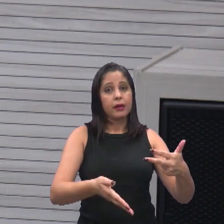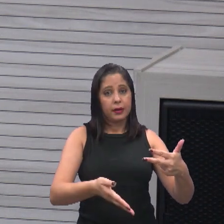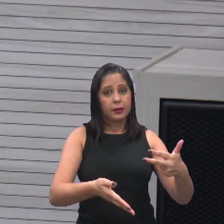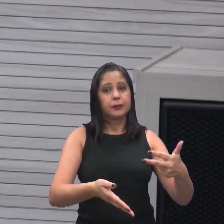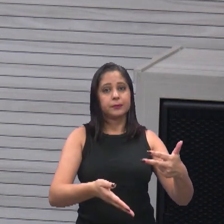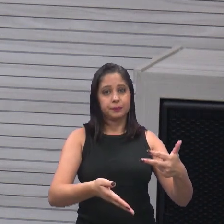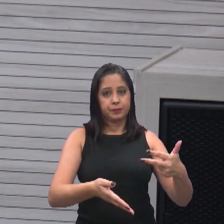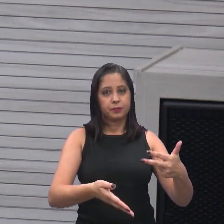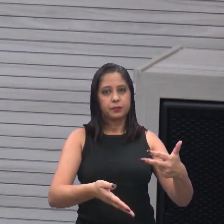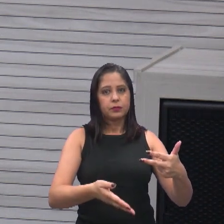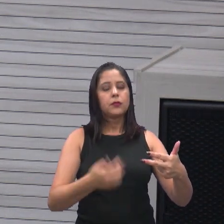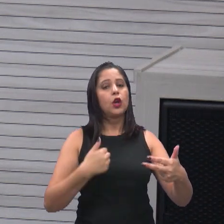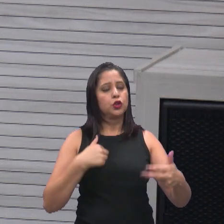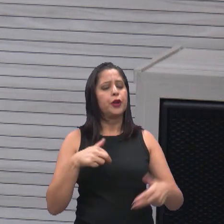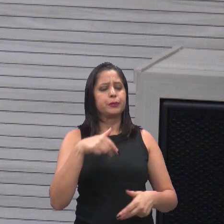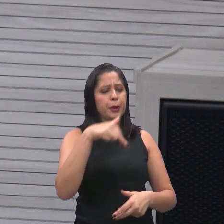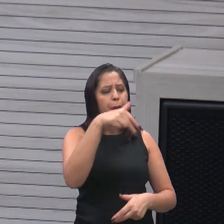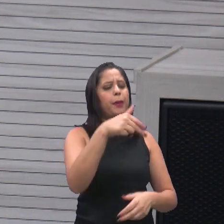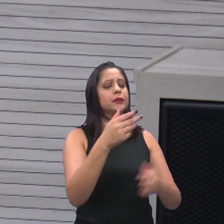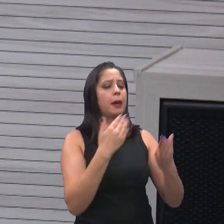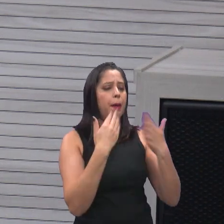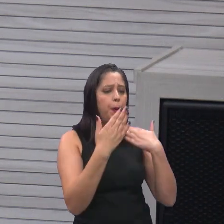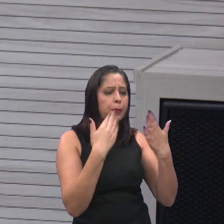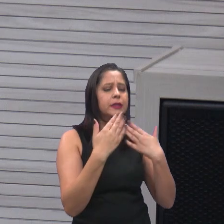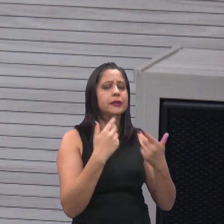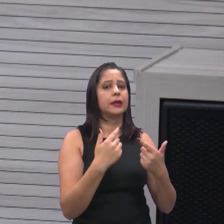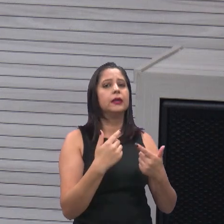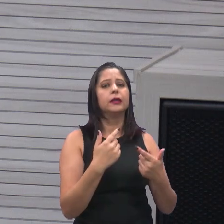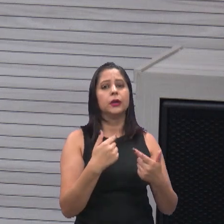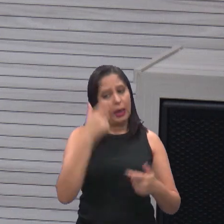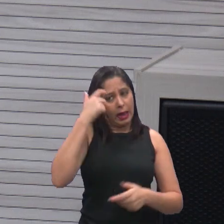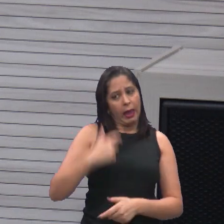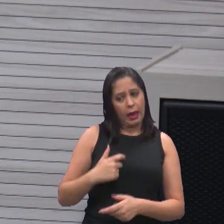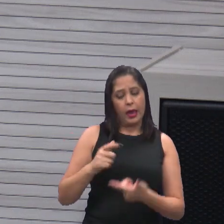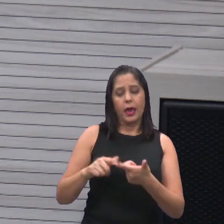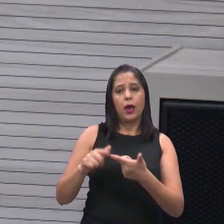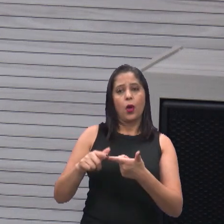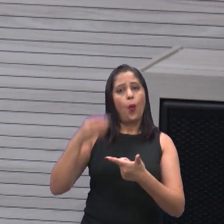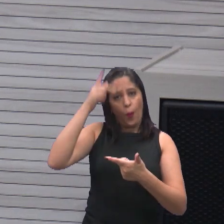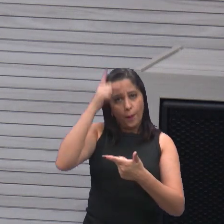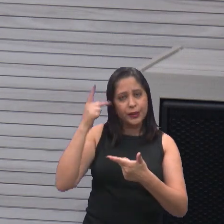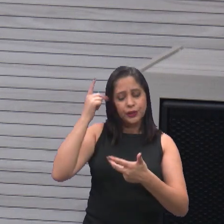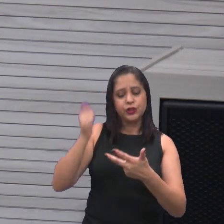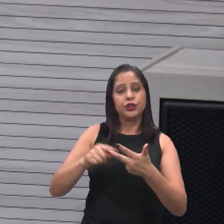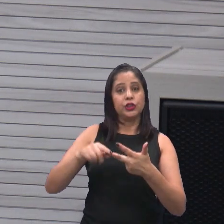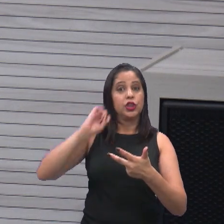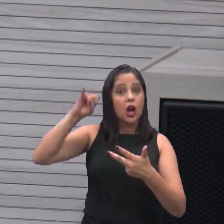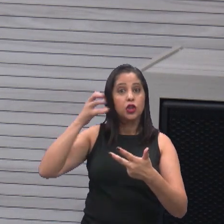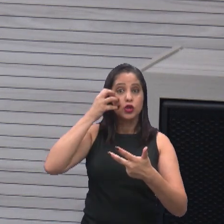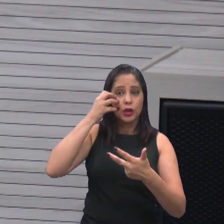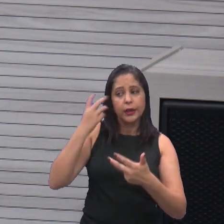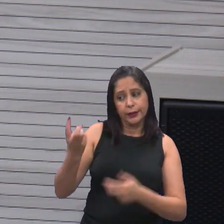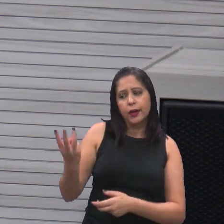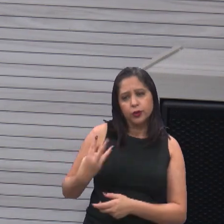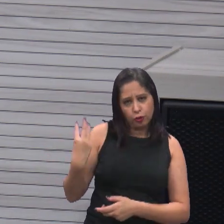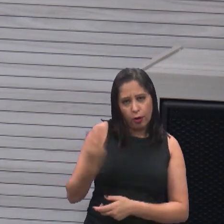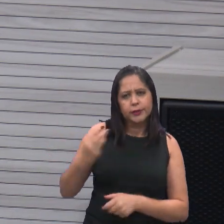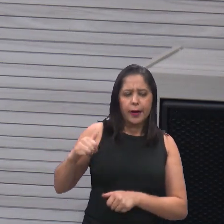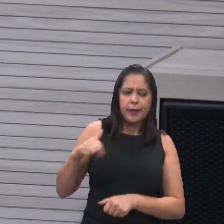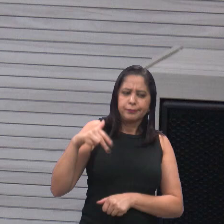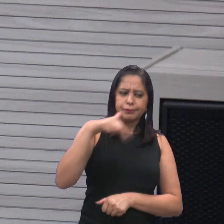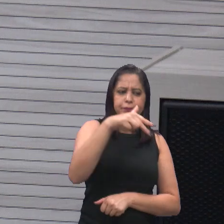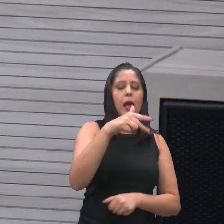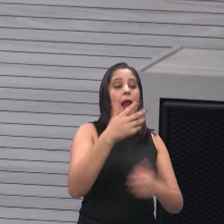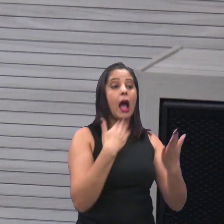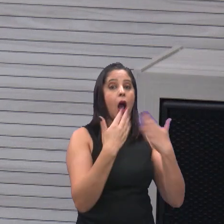Subimos lá para conversar com ela, eu, Fernando Petit e a vereadora Juliana, e não existe, né, nenhum trabalho